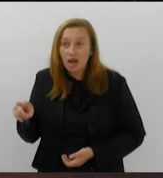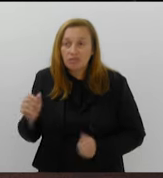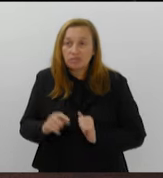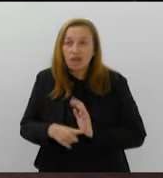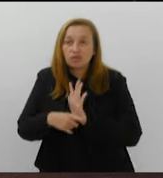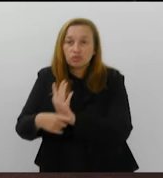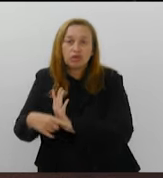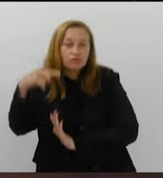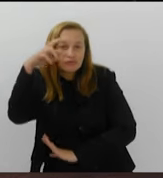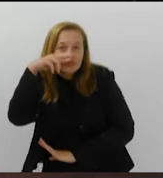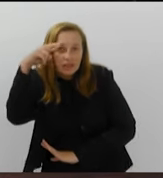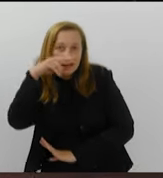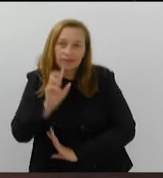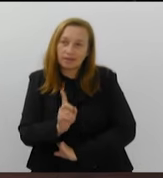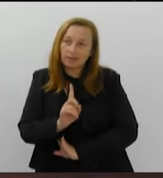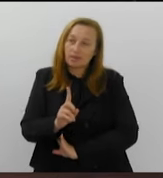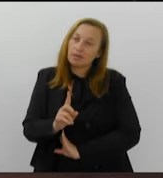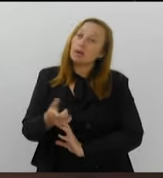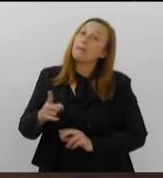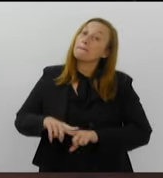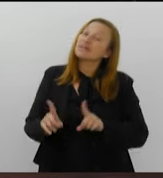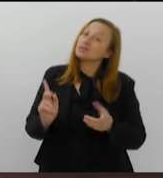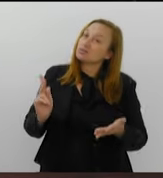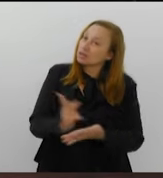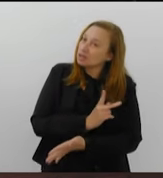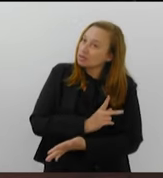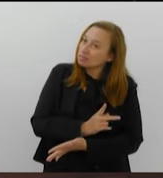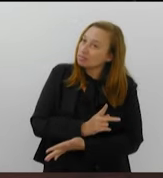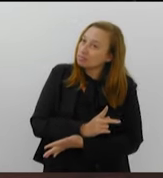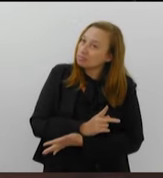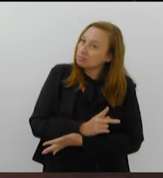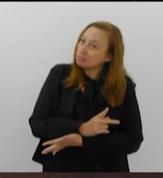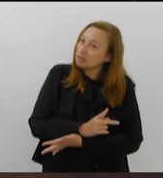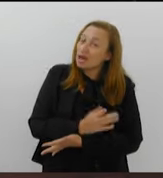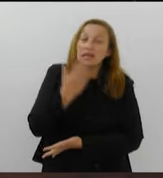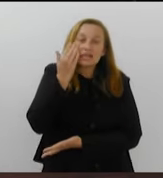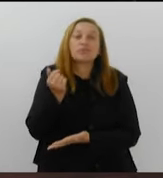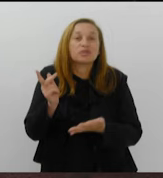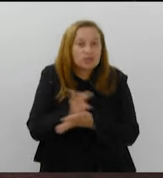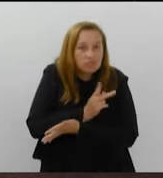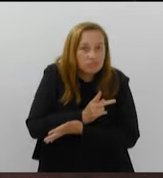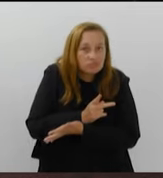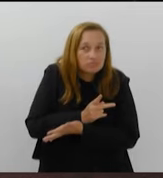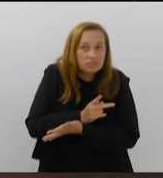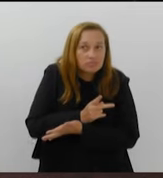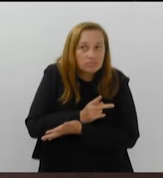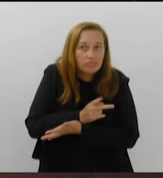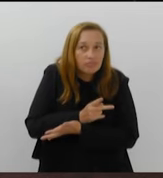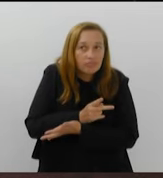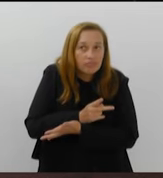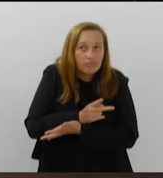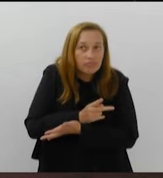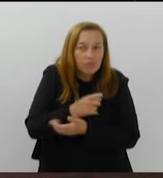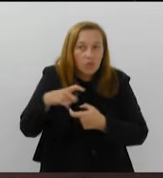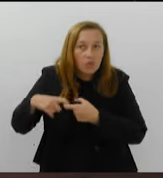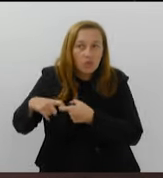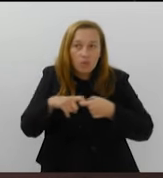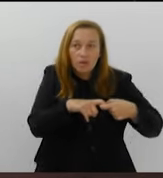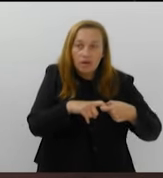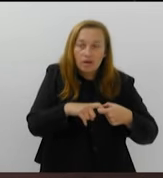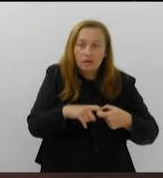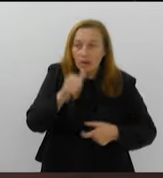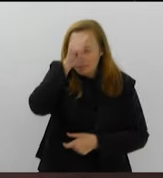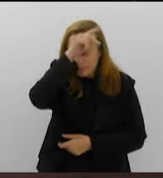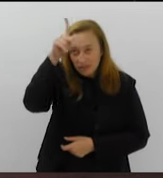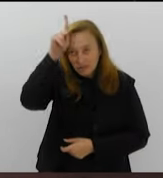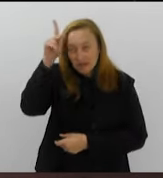fiscalizar. Mas uma coisa aconteceu. Sabe o que aconteceu? O reboque da prefeitura de